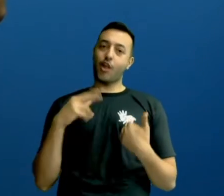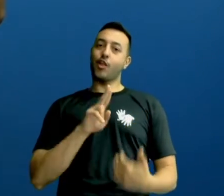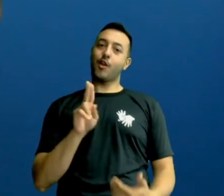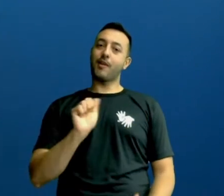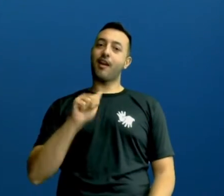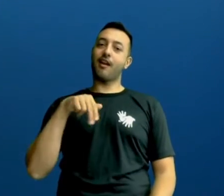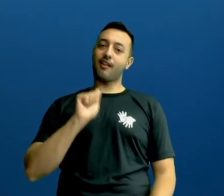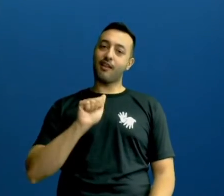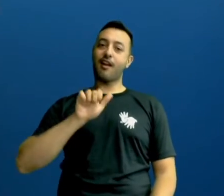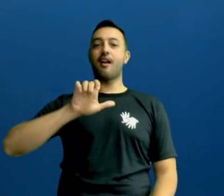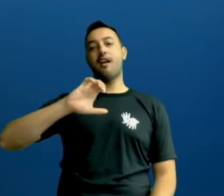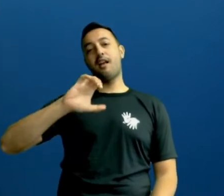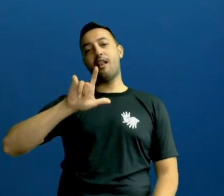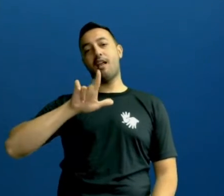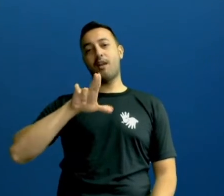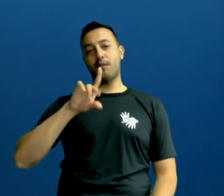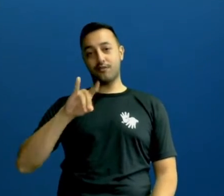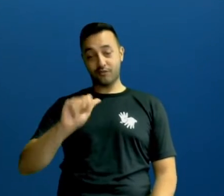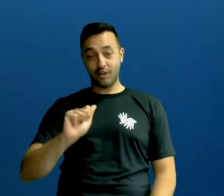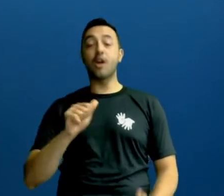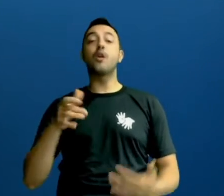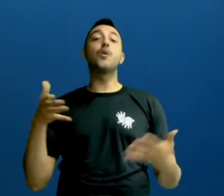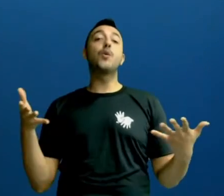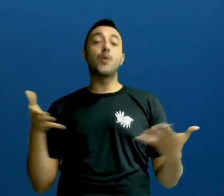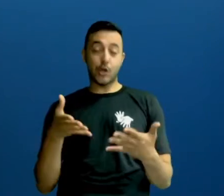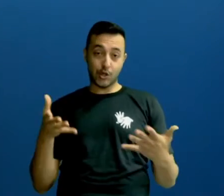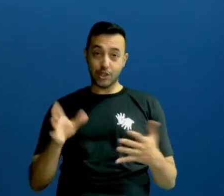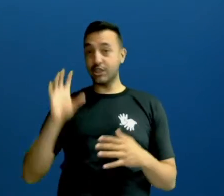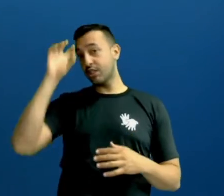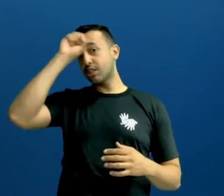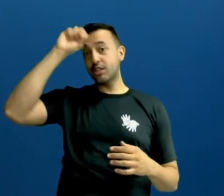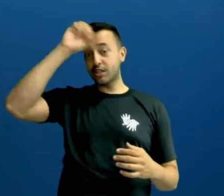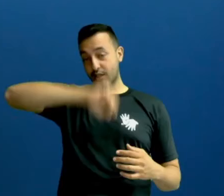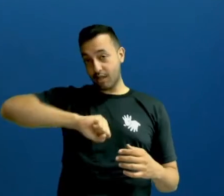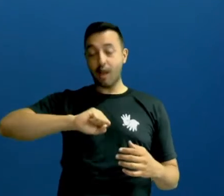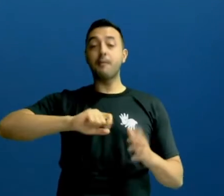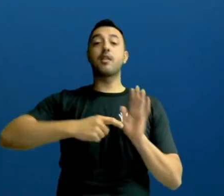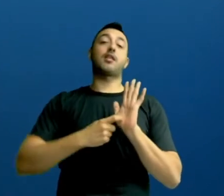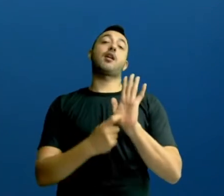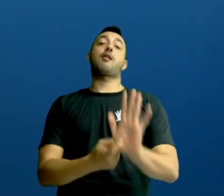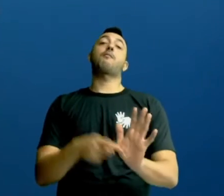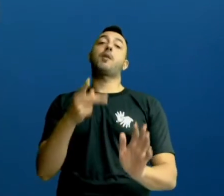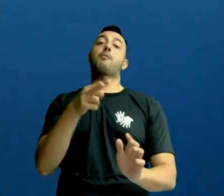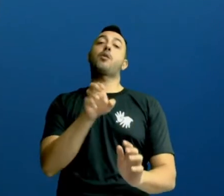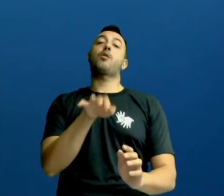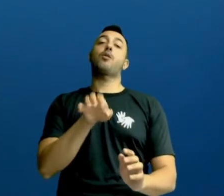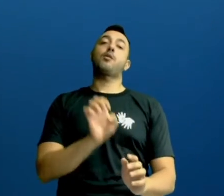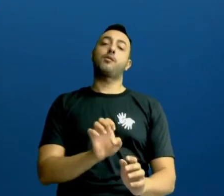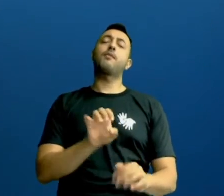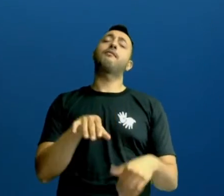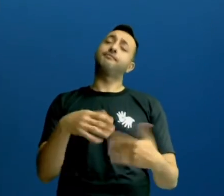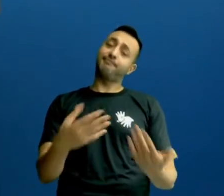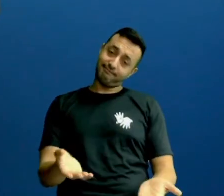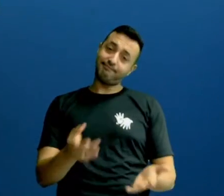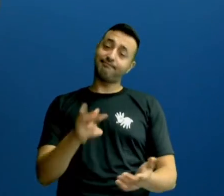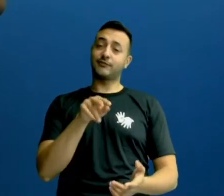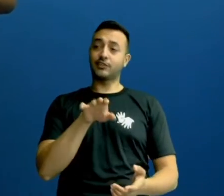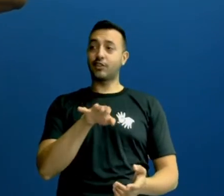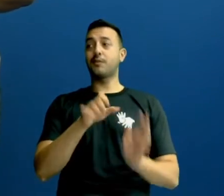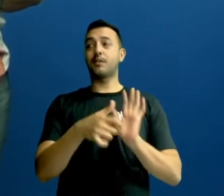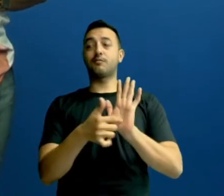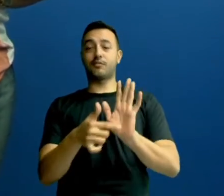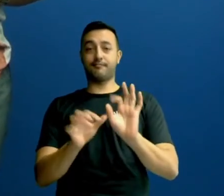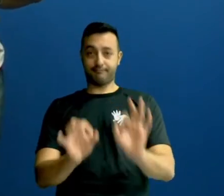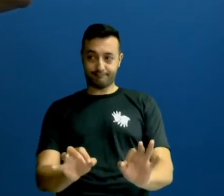pentear Ana Claudia Albuquerque E hoje nós vamos é aprender sobre os demonstrativos pronomes ou pronomes